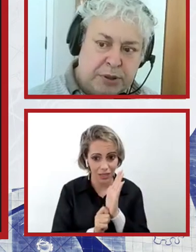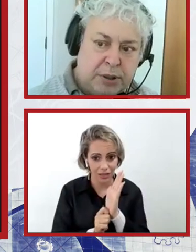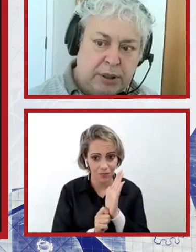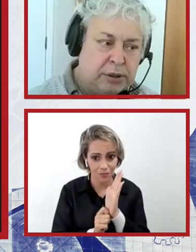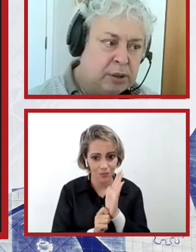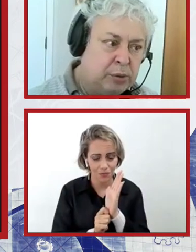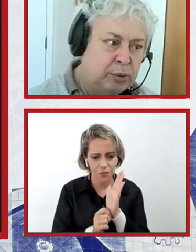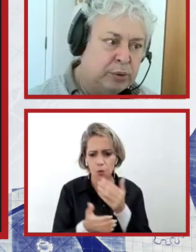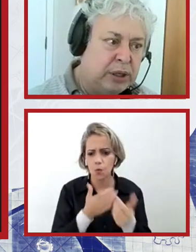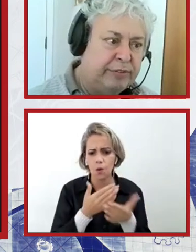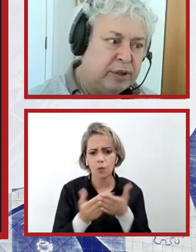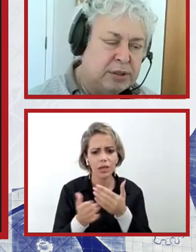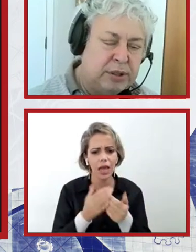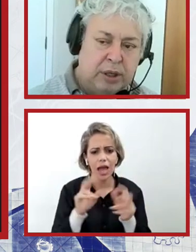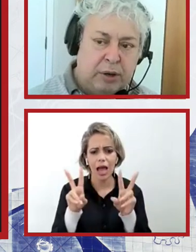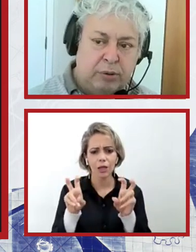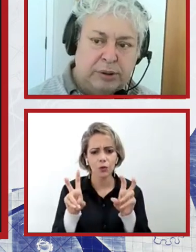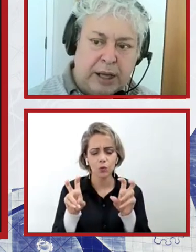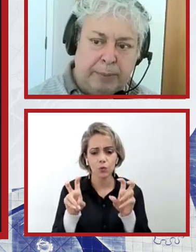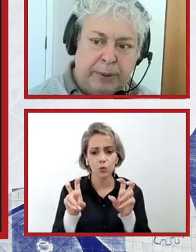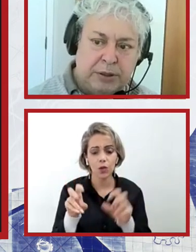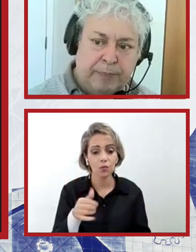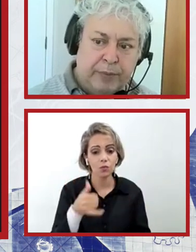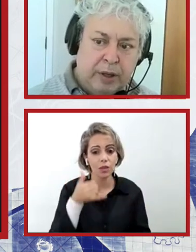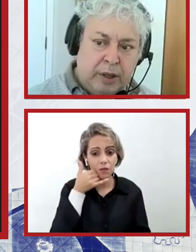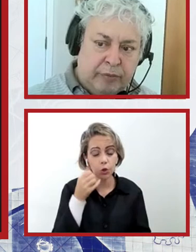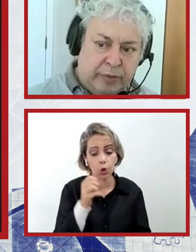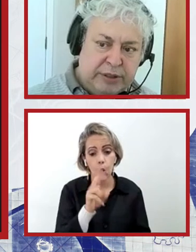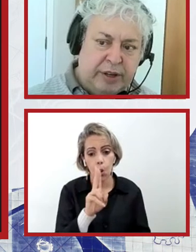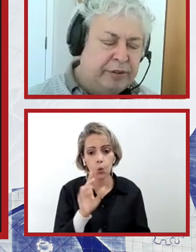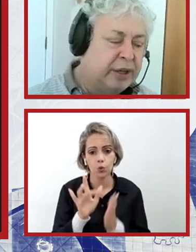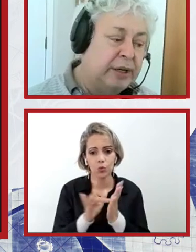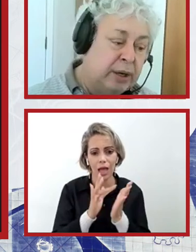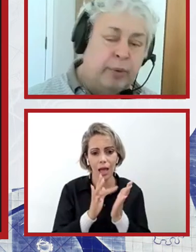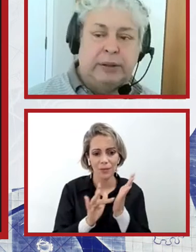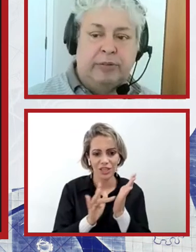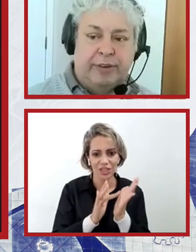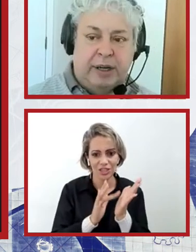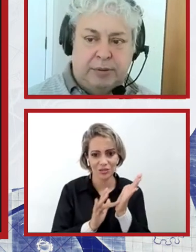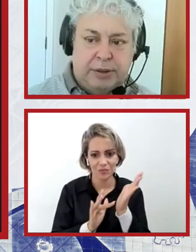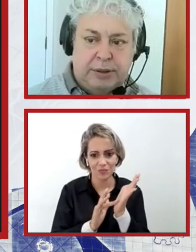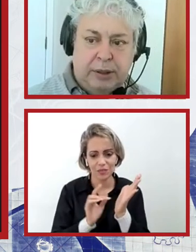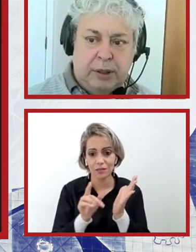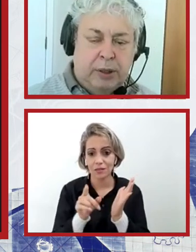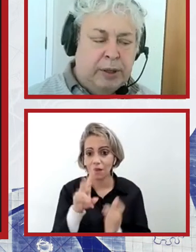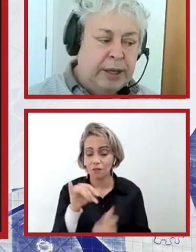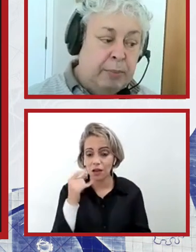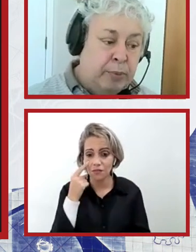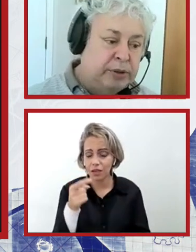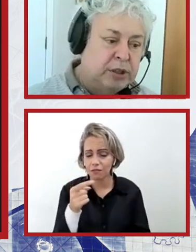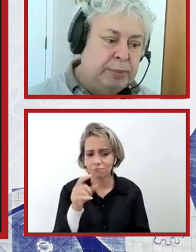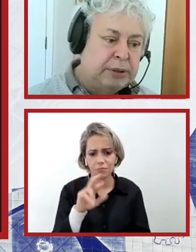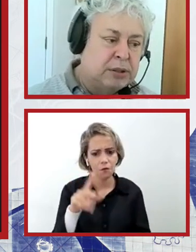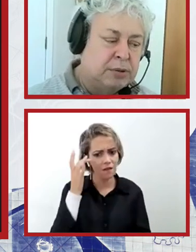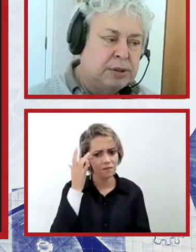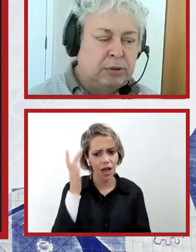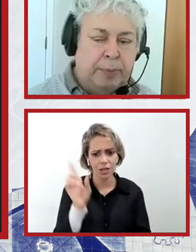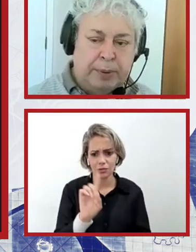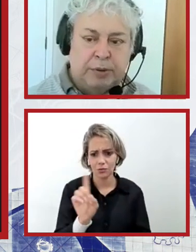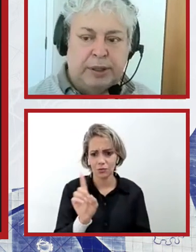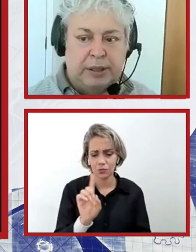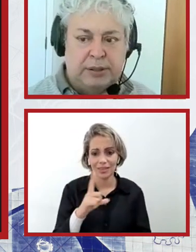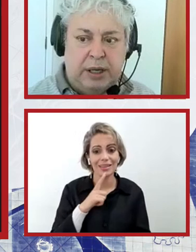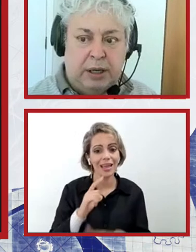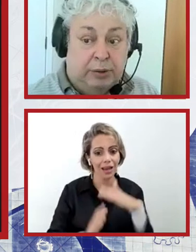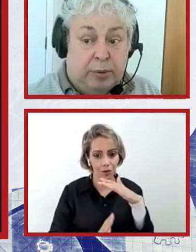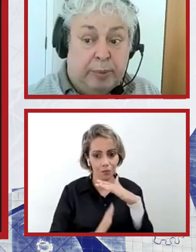qualquer tipo de escrita no telefone celular ou no tablet, você vai ver que não é tão fácil assim e há muitas limitações.